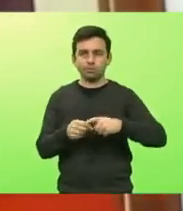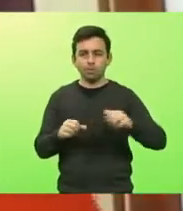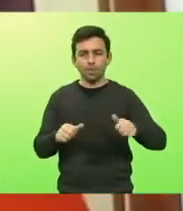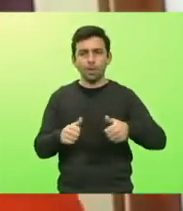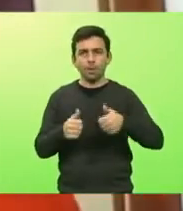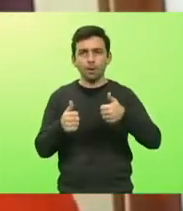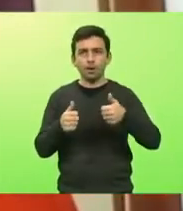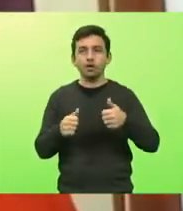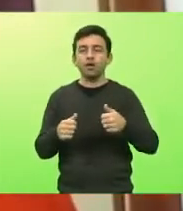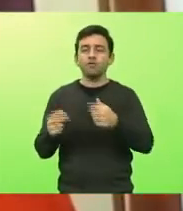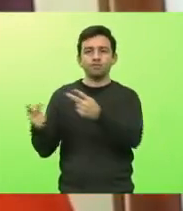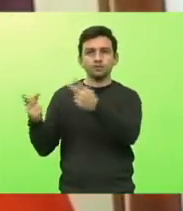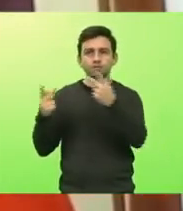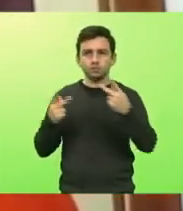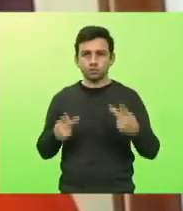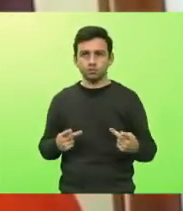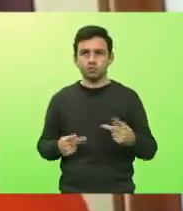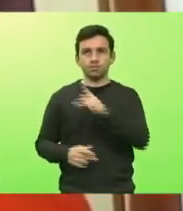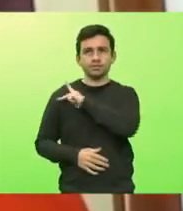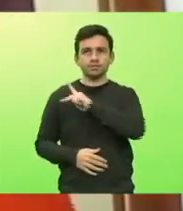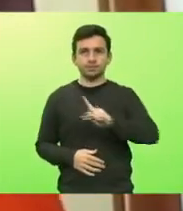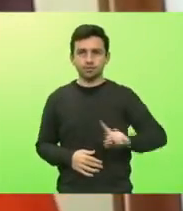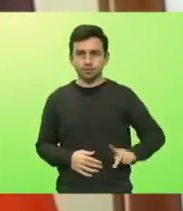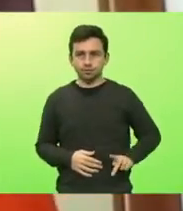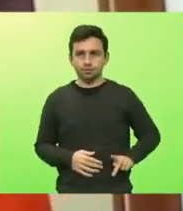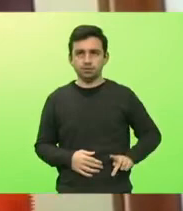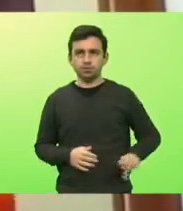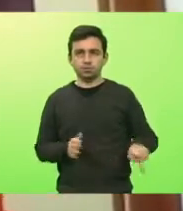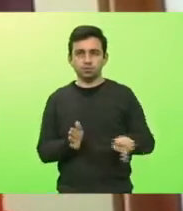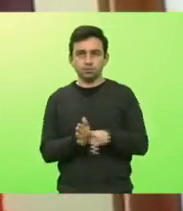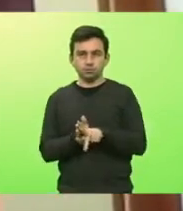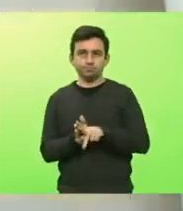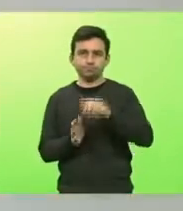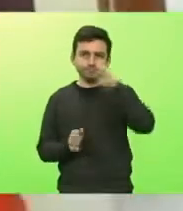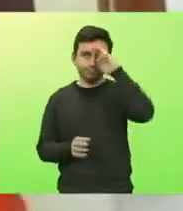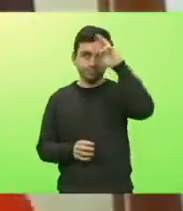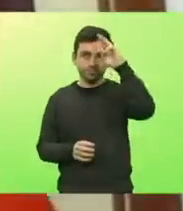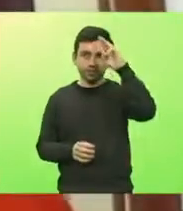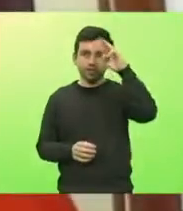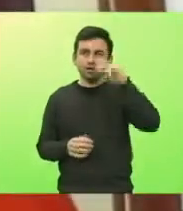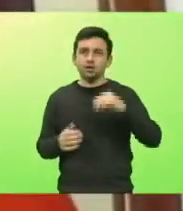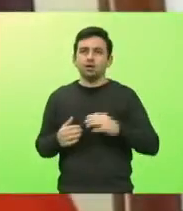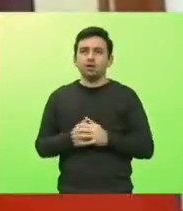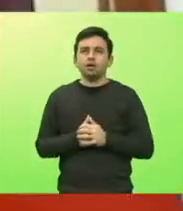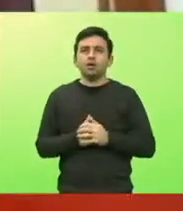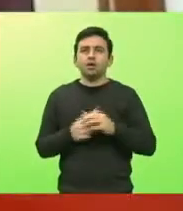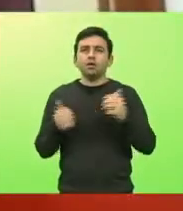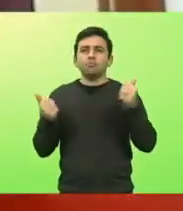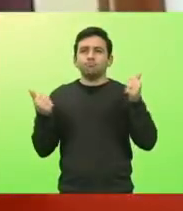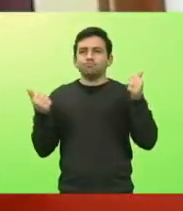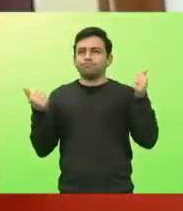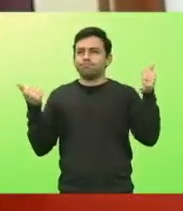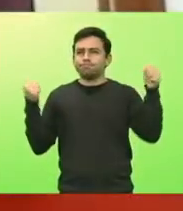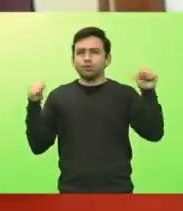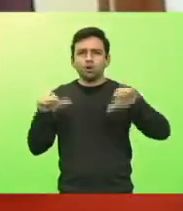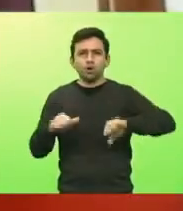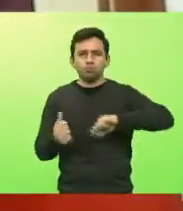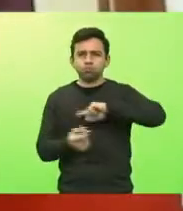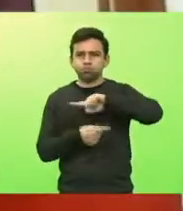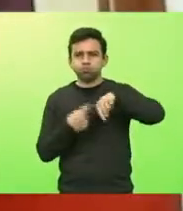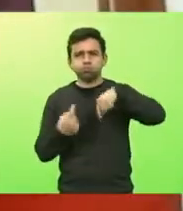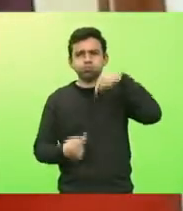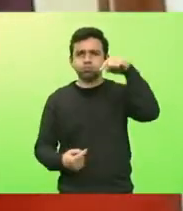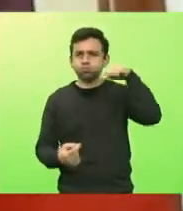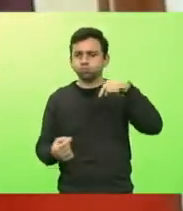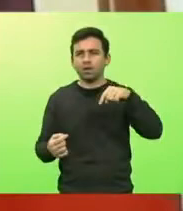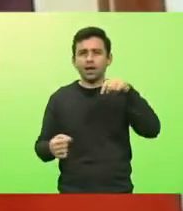visita do presidente da República, todo mundo está dizendo que essa é uma das piores tragédias que já aconteceu